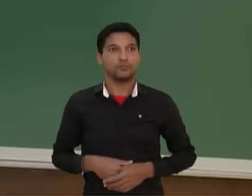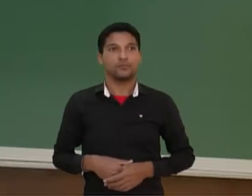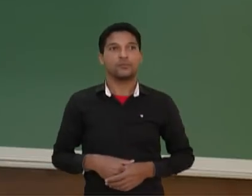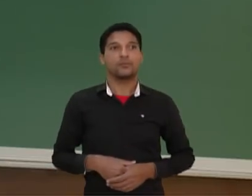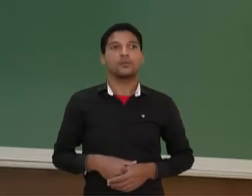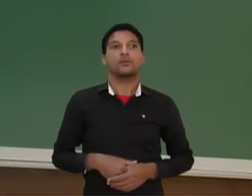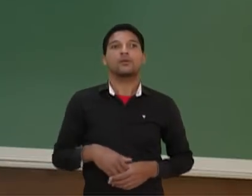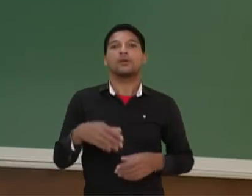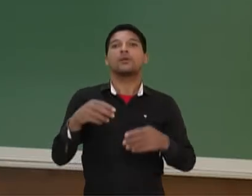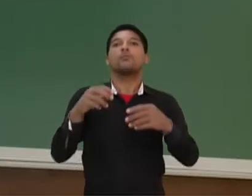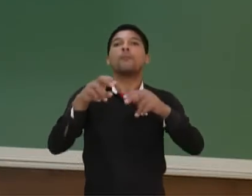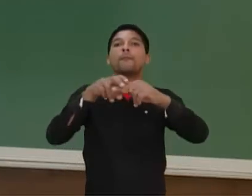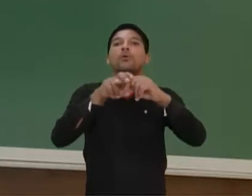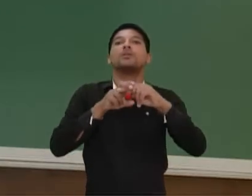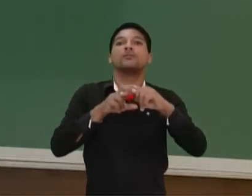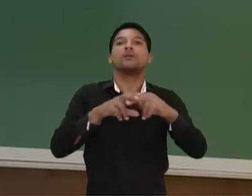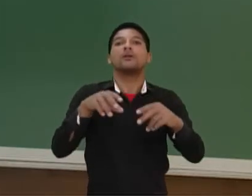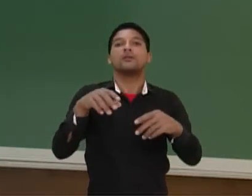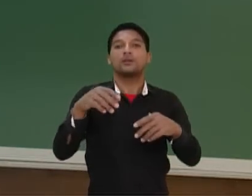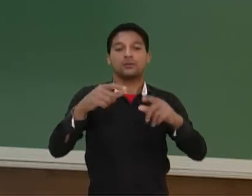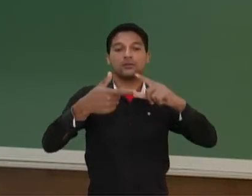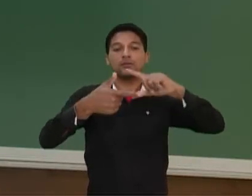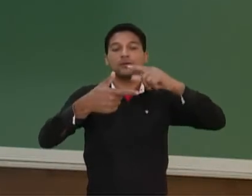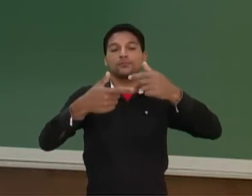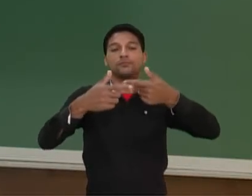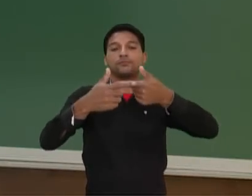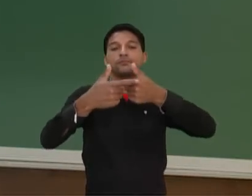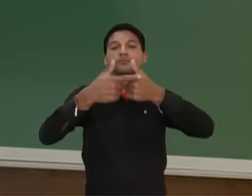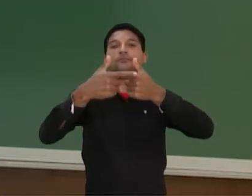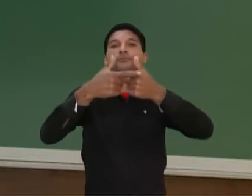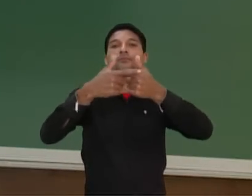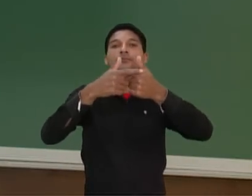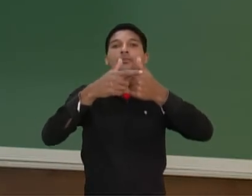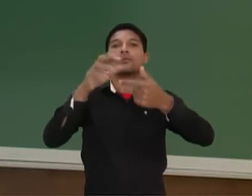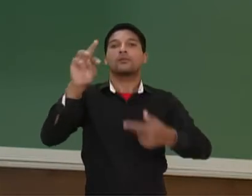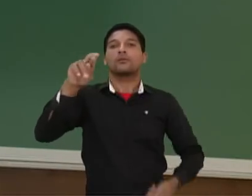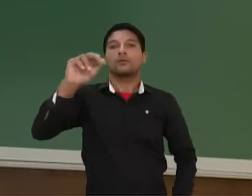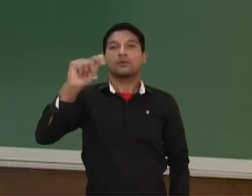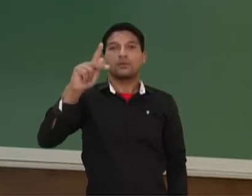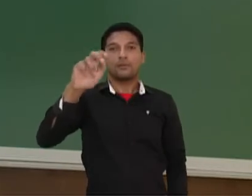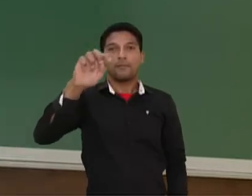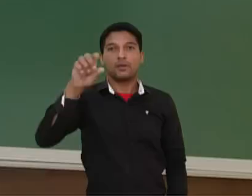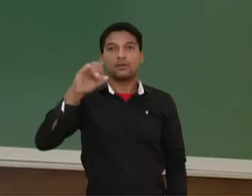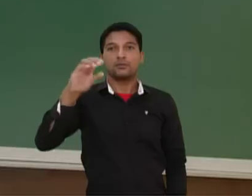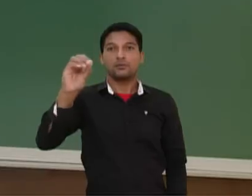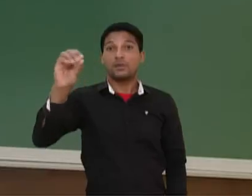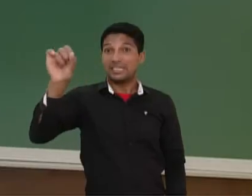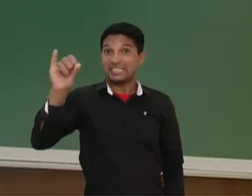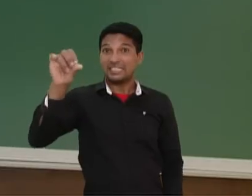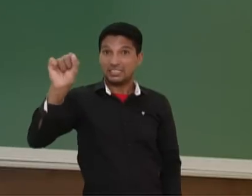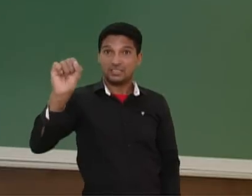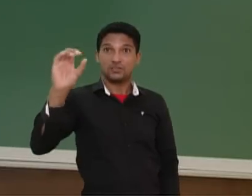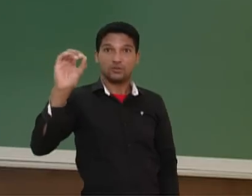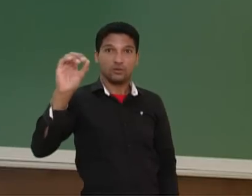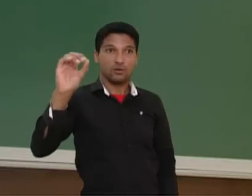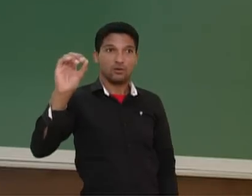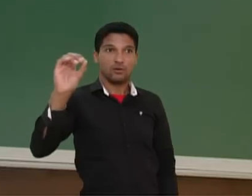é isósceles. Então, eu tenho que colocar o 1 aqui no segundo parênteses.